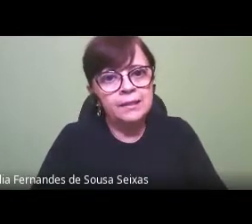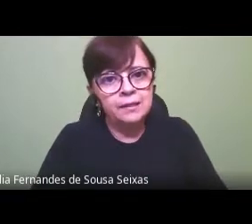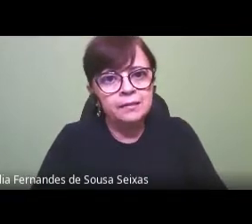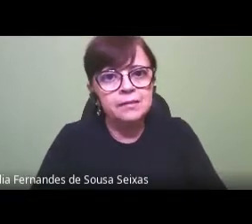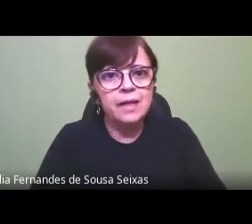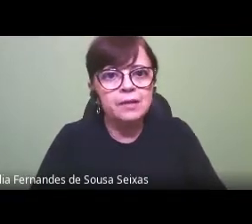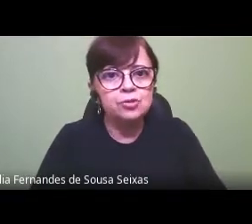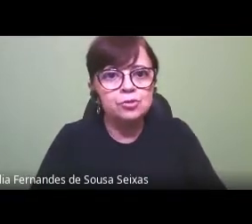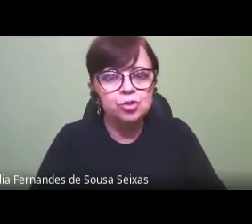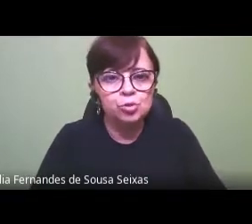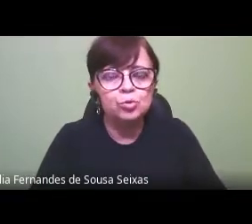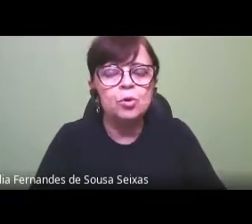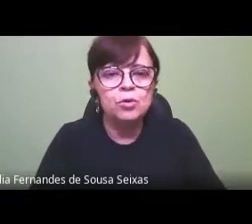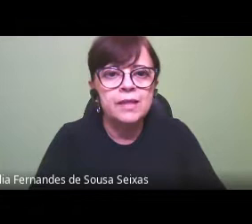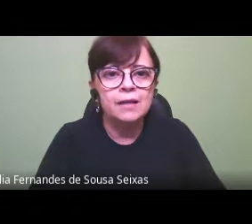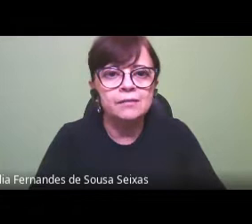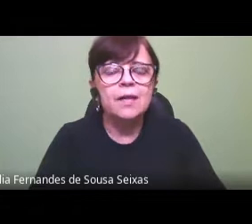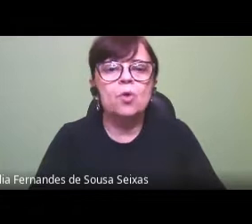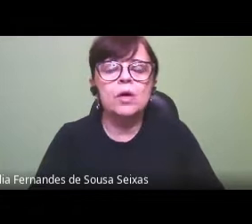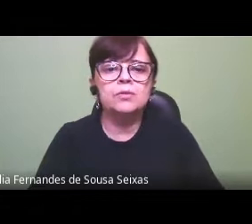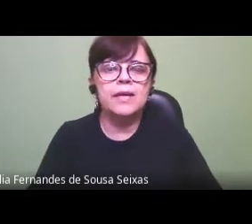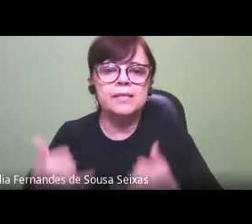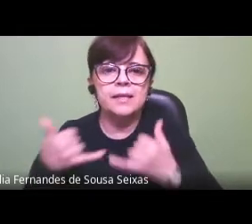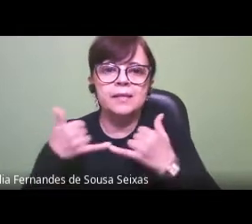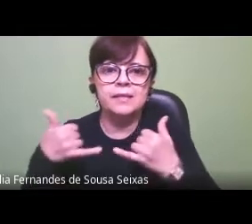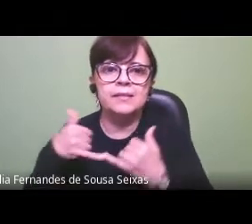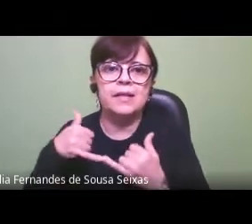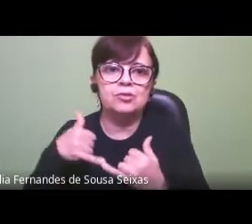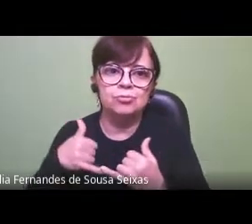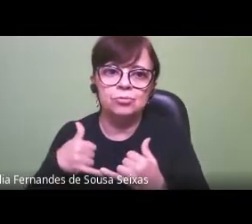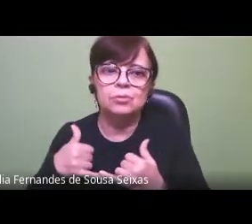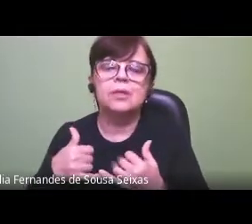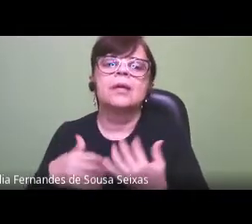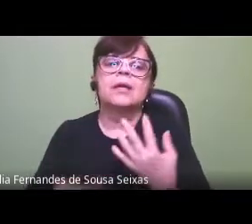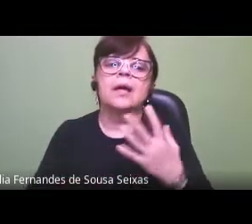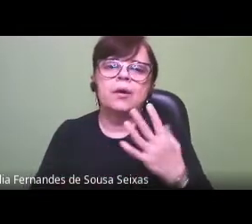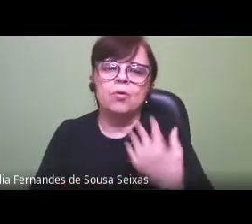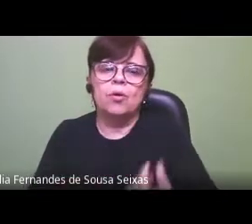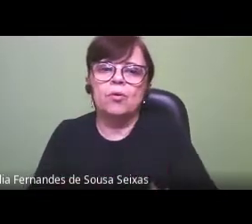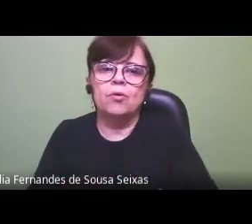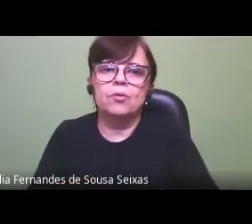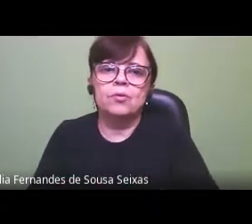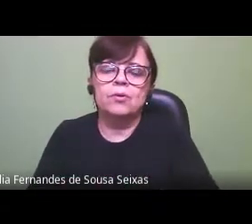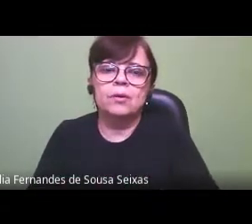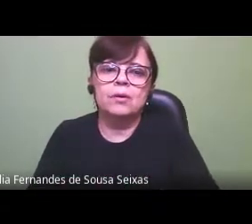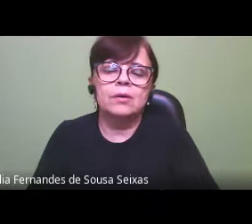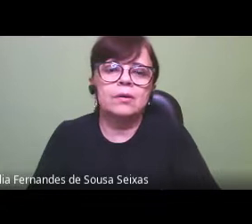A linha está junto, encostada. Quando essa linha está junto,